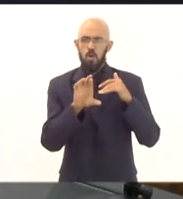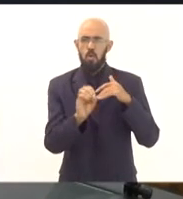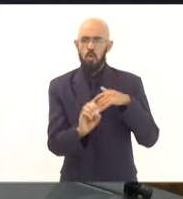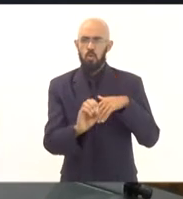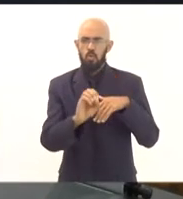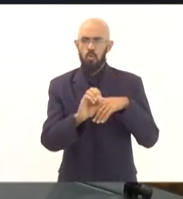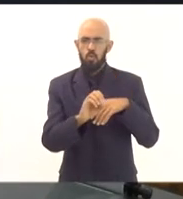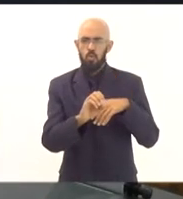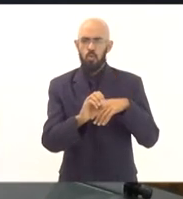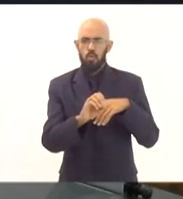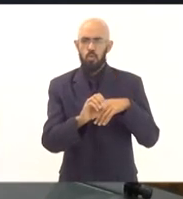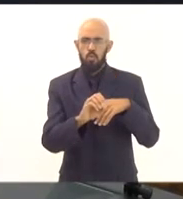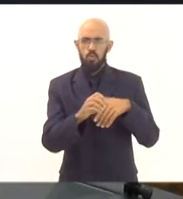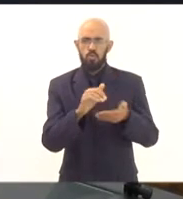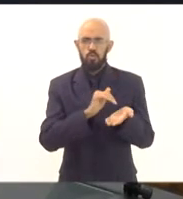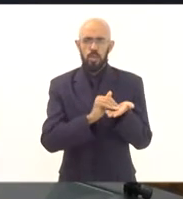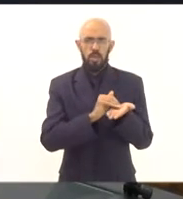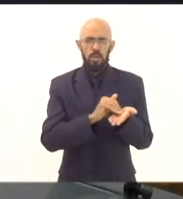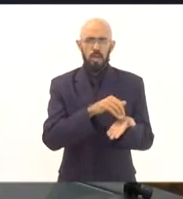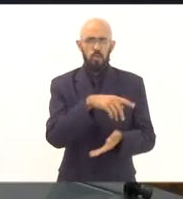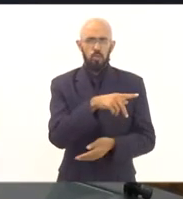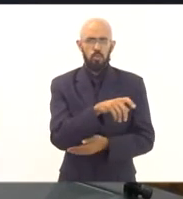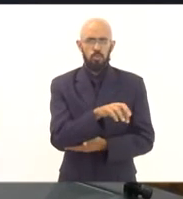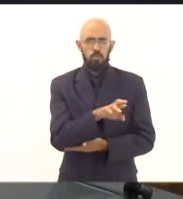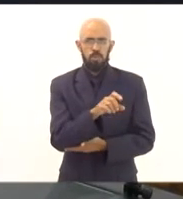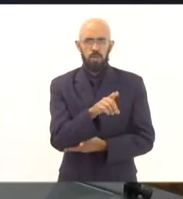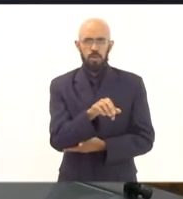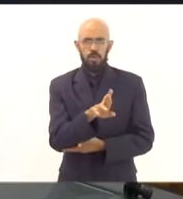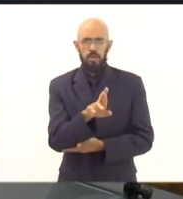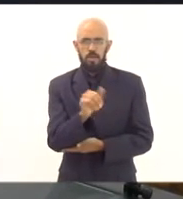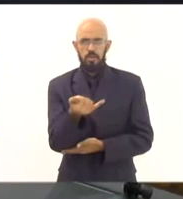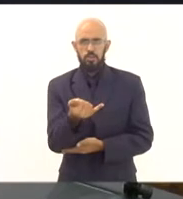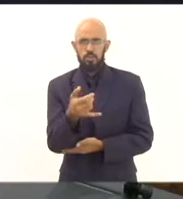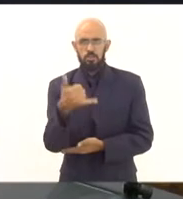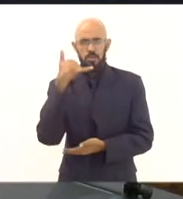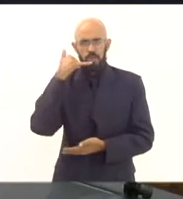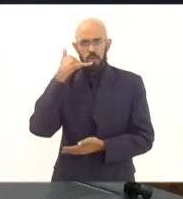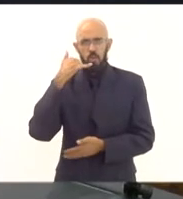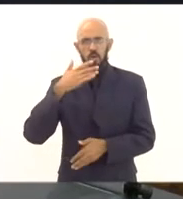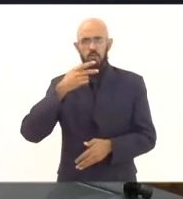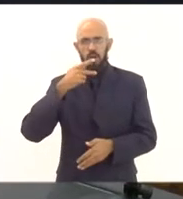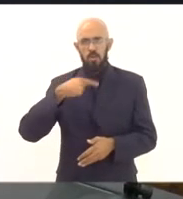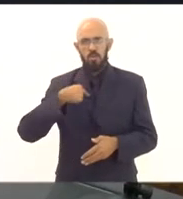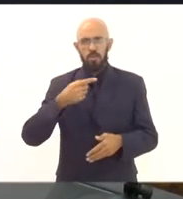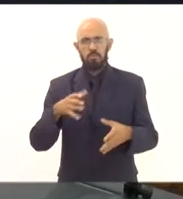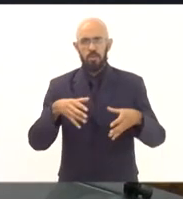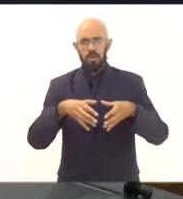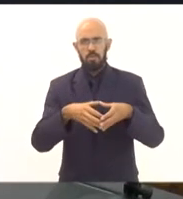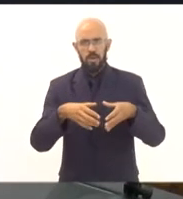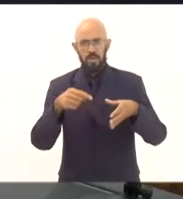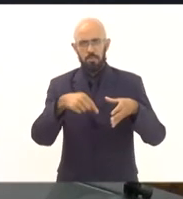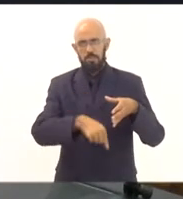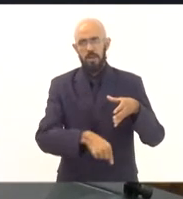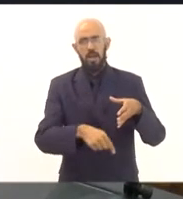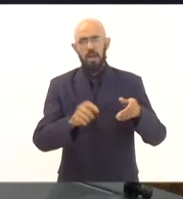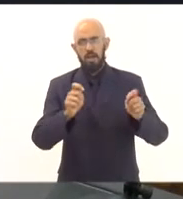lá do proderj né o responsável Recebeu o convite me ligou ou quer mandar uma equipe competente